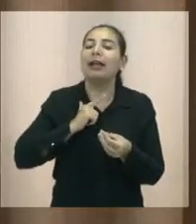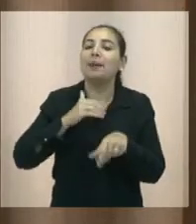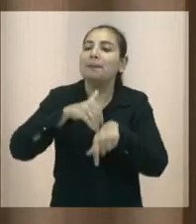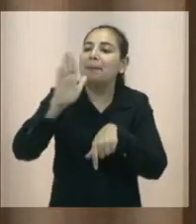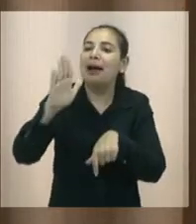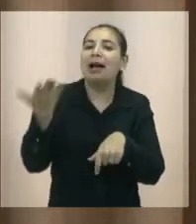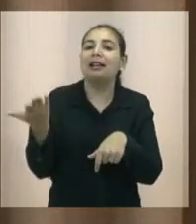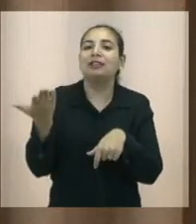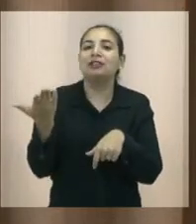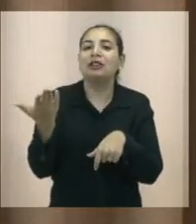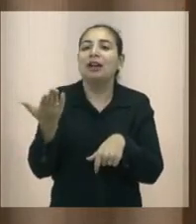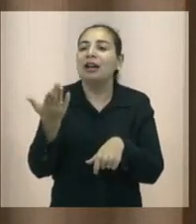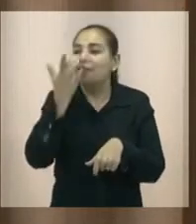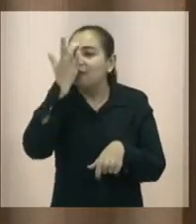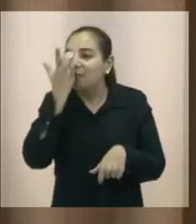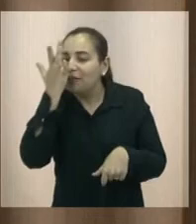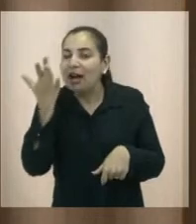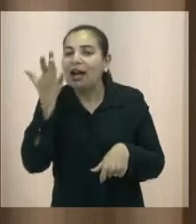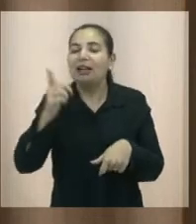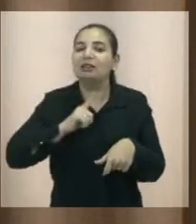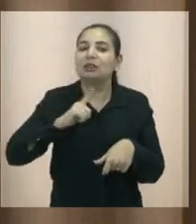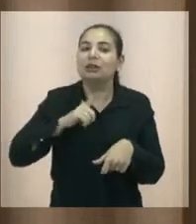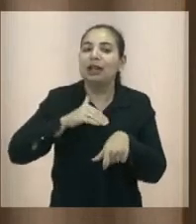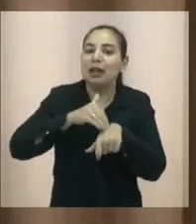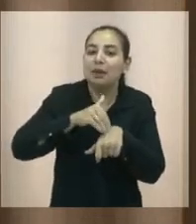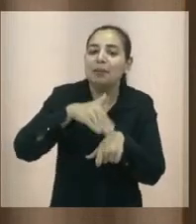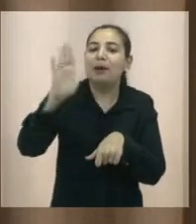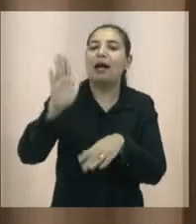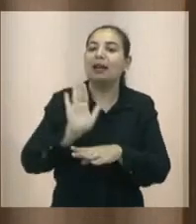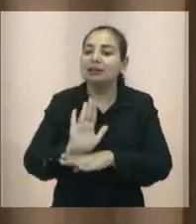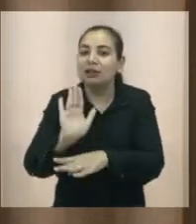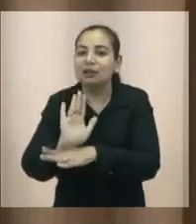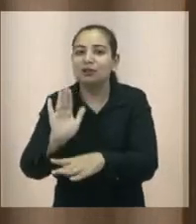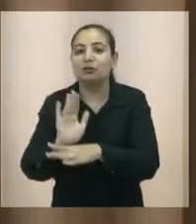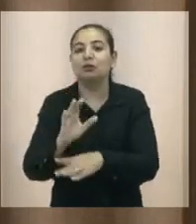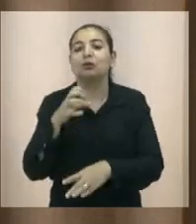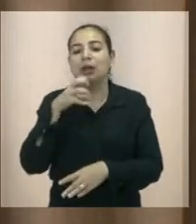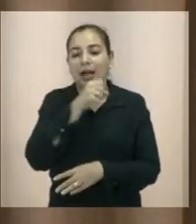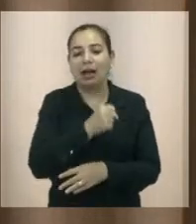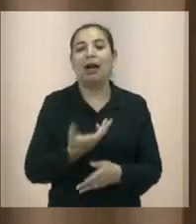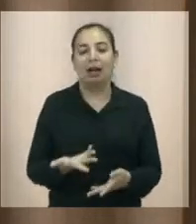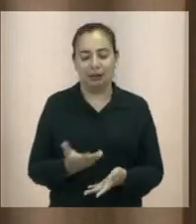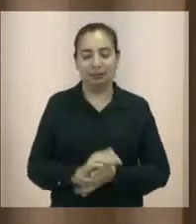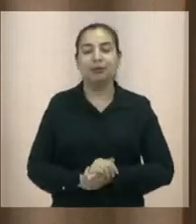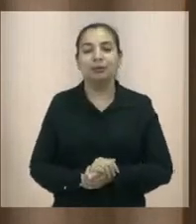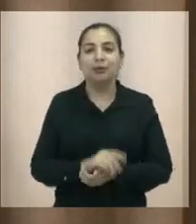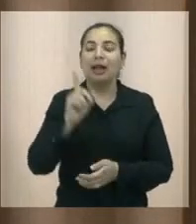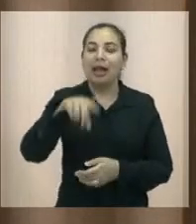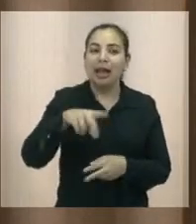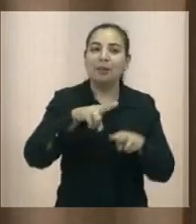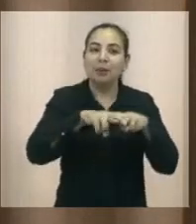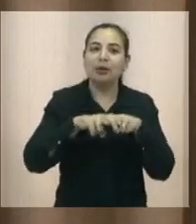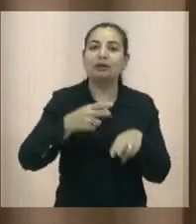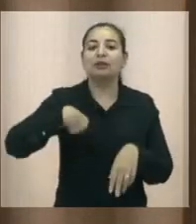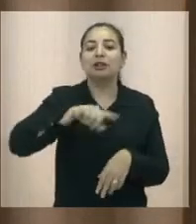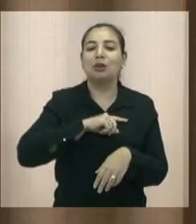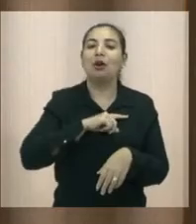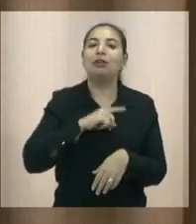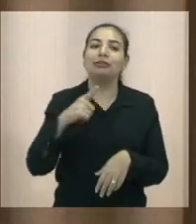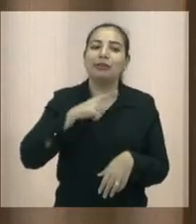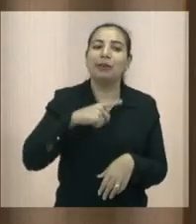a tecnologia vem tanto com inteligência artificial como com robô, enfim, para que a gente chegue cada vez mais junto da